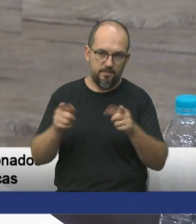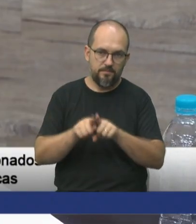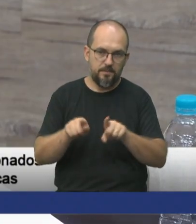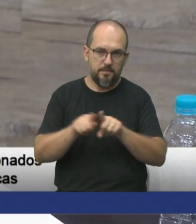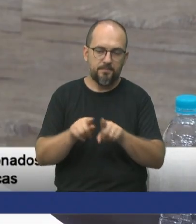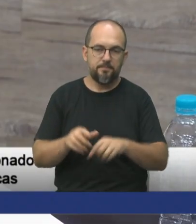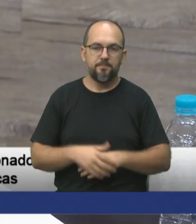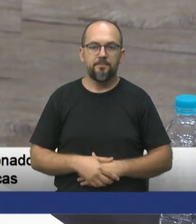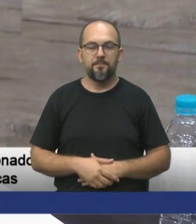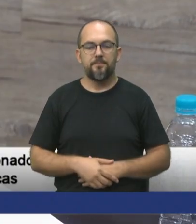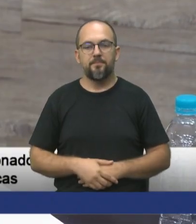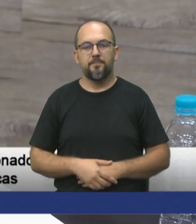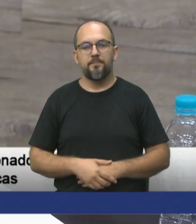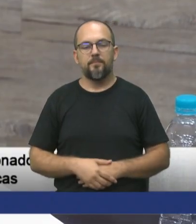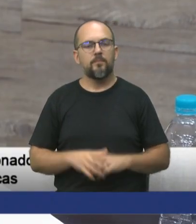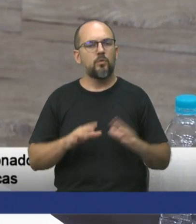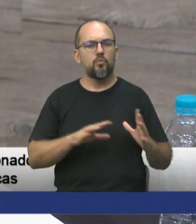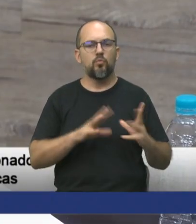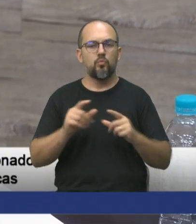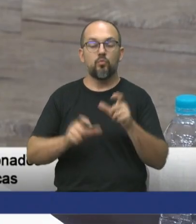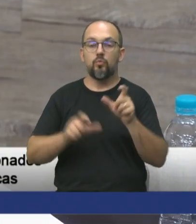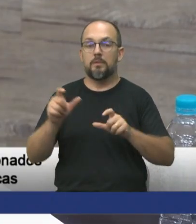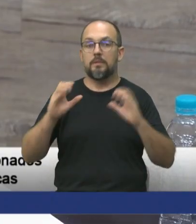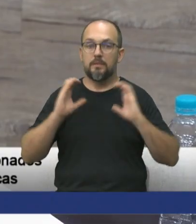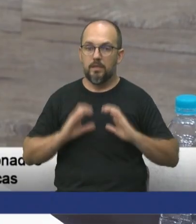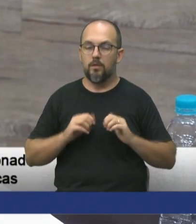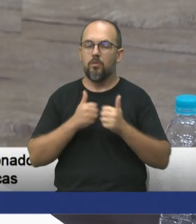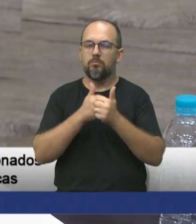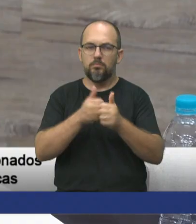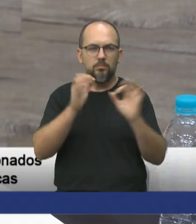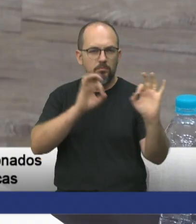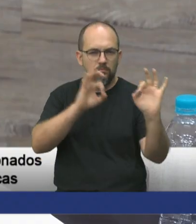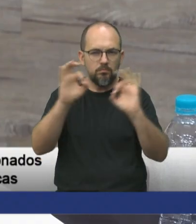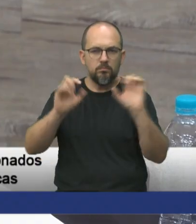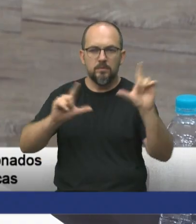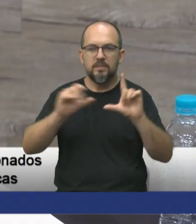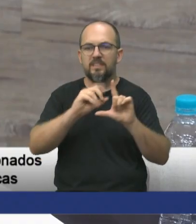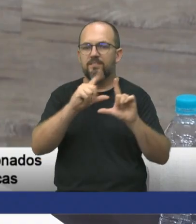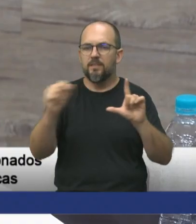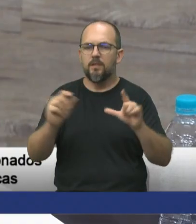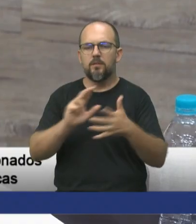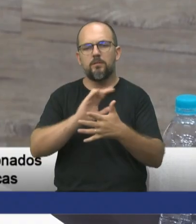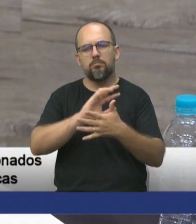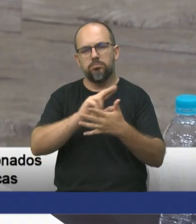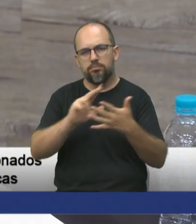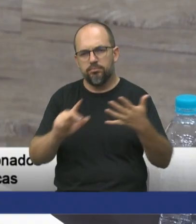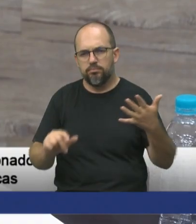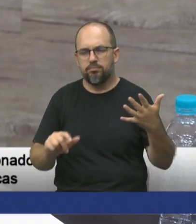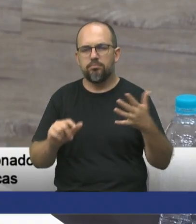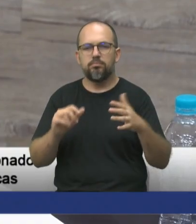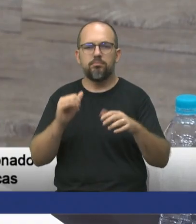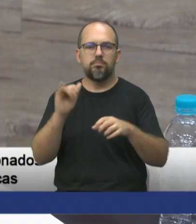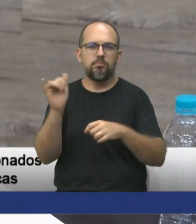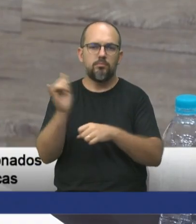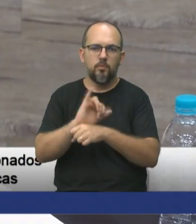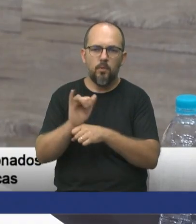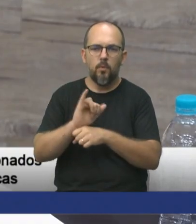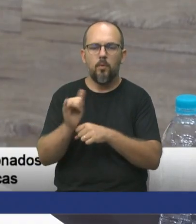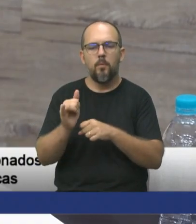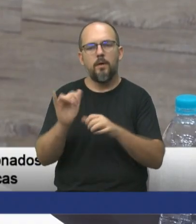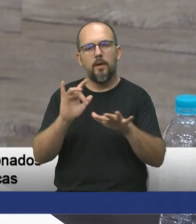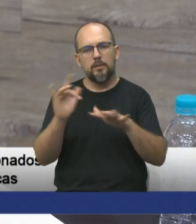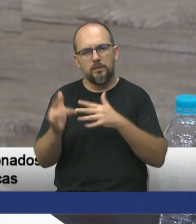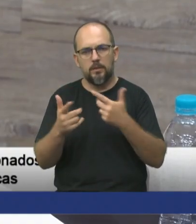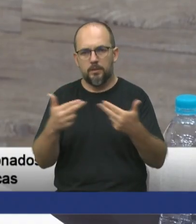Então, todo cidadão deve acompanhar a TV Câmara nos seus diversos canais, nas redes sociais e